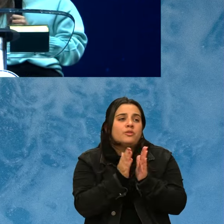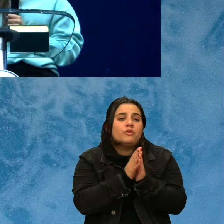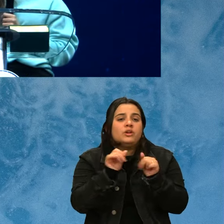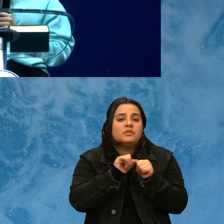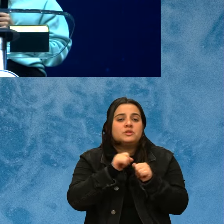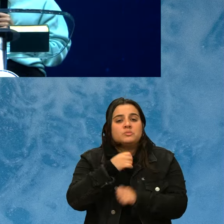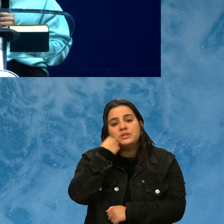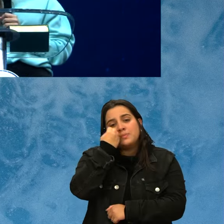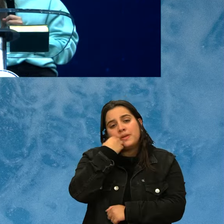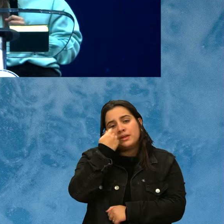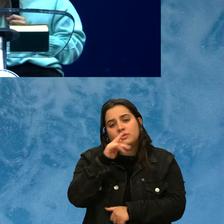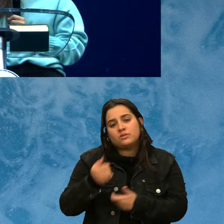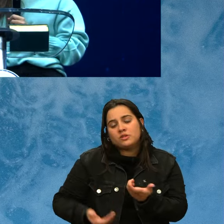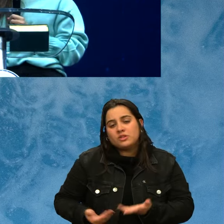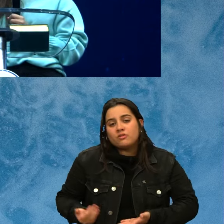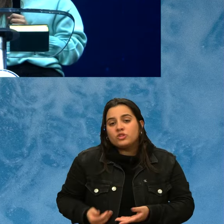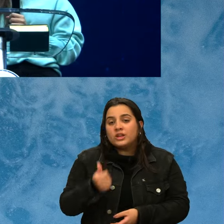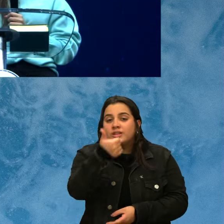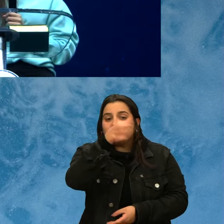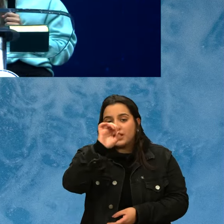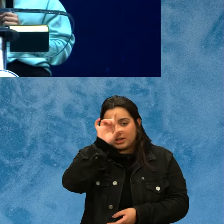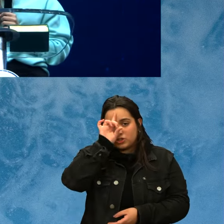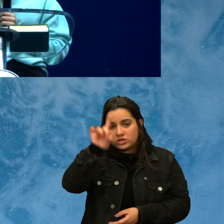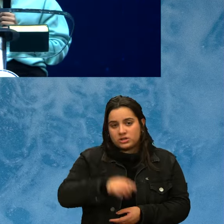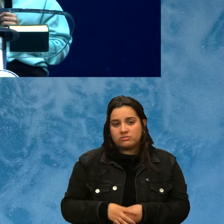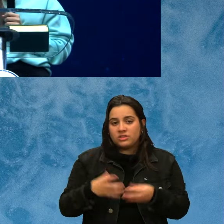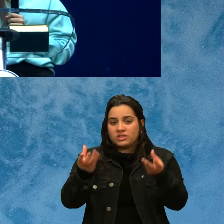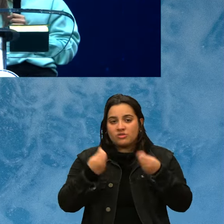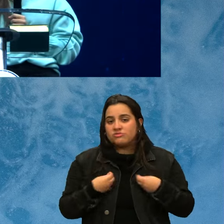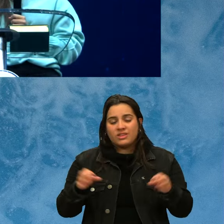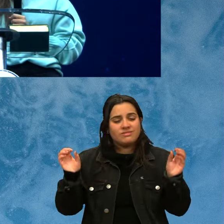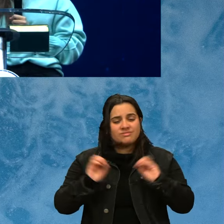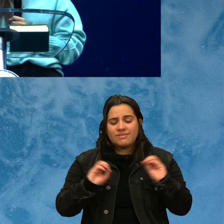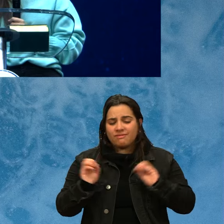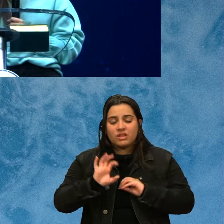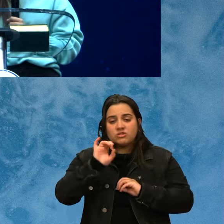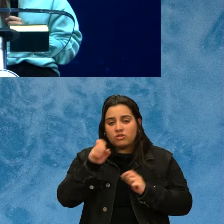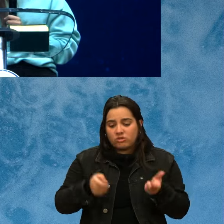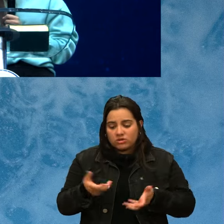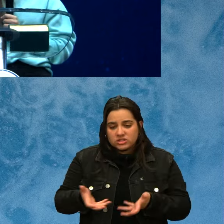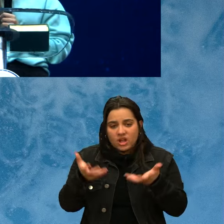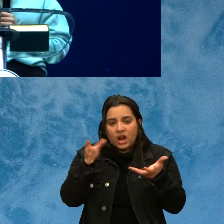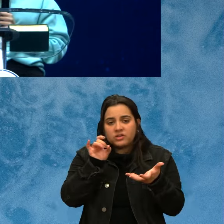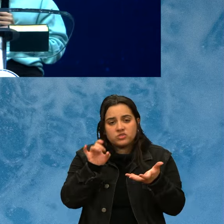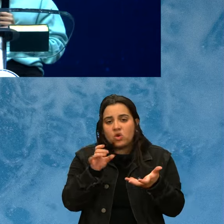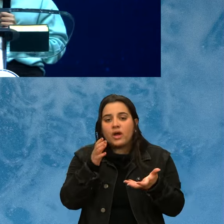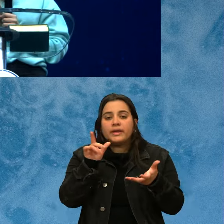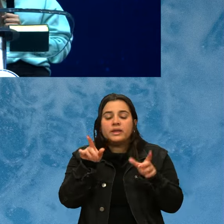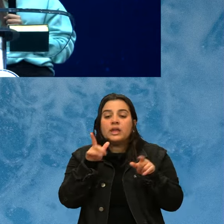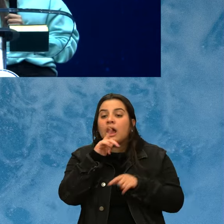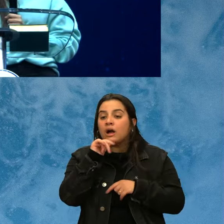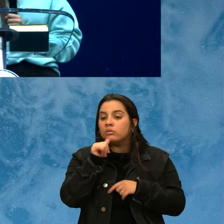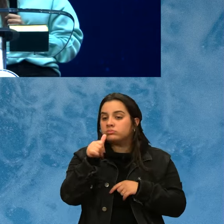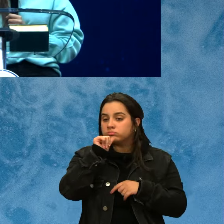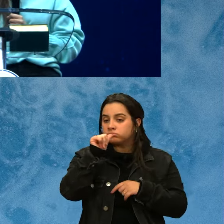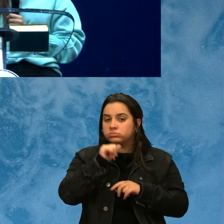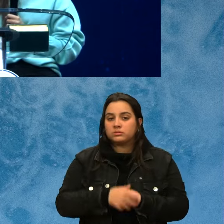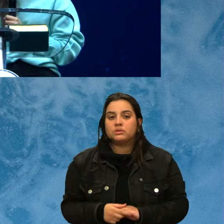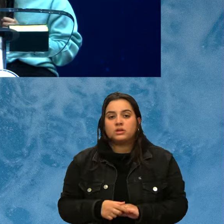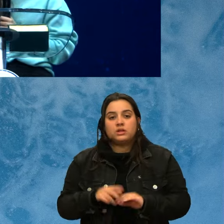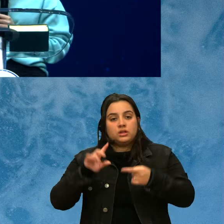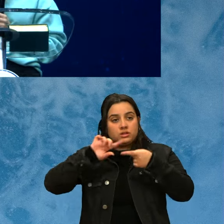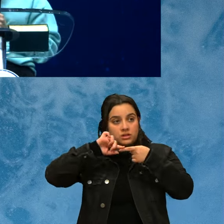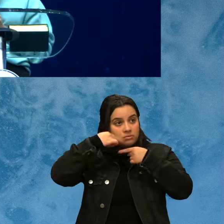seus servos durante 10 dias. Não nos dê nada além de vegetais para comer e água para beber. Depois, compare a